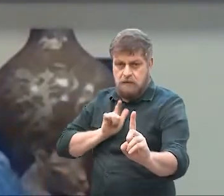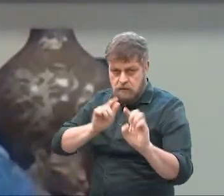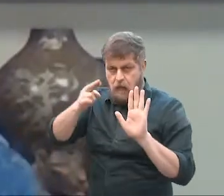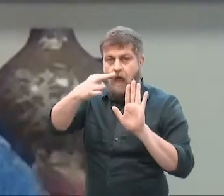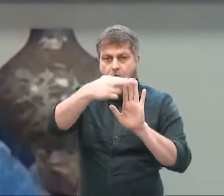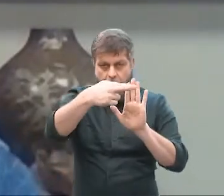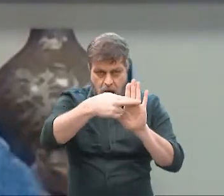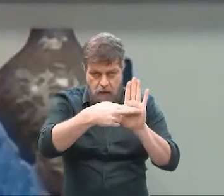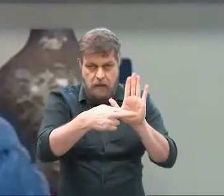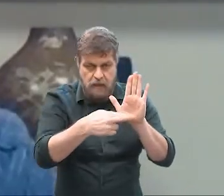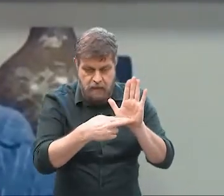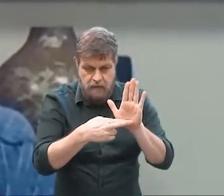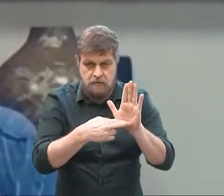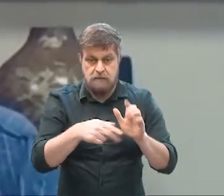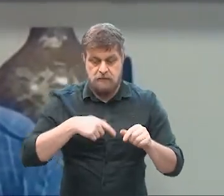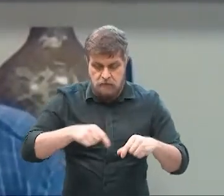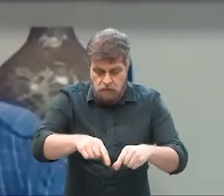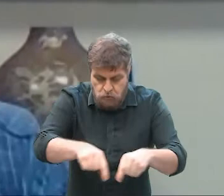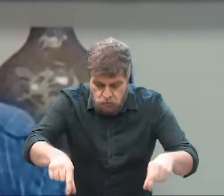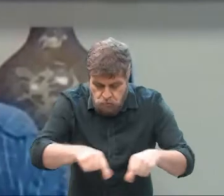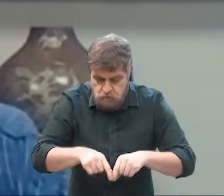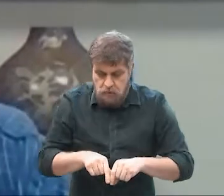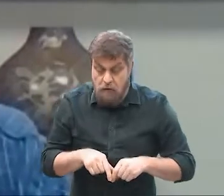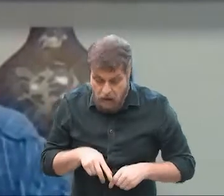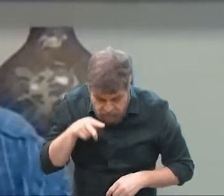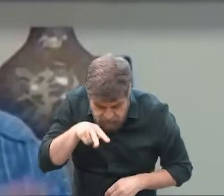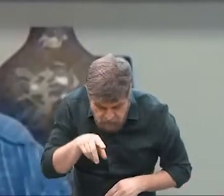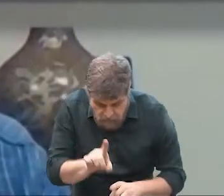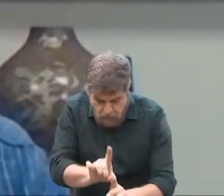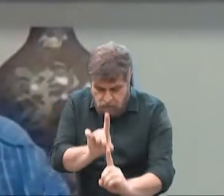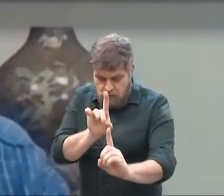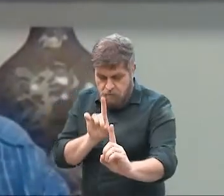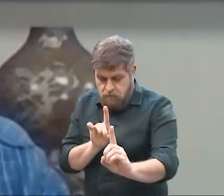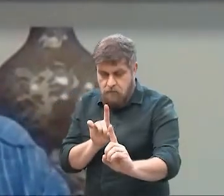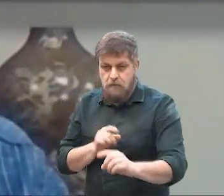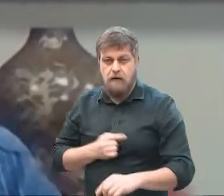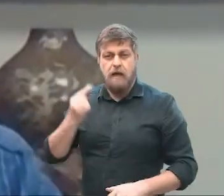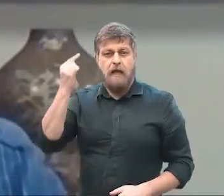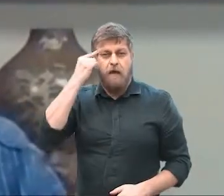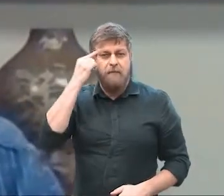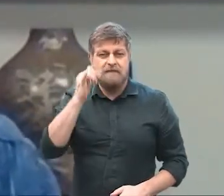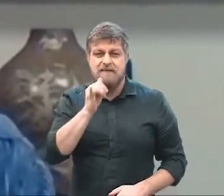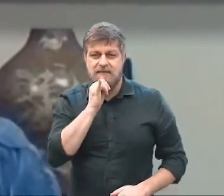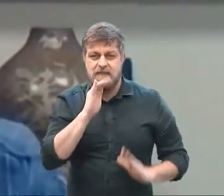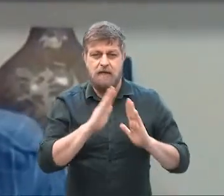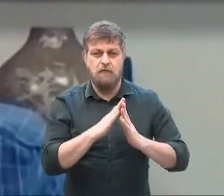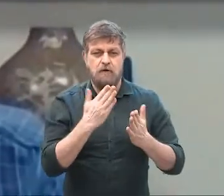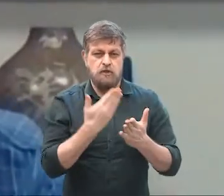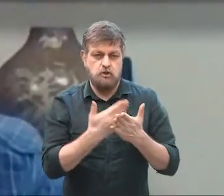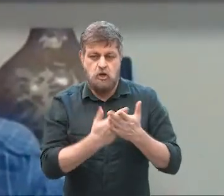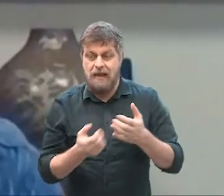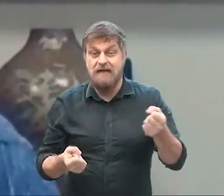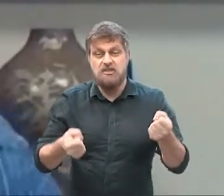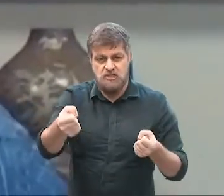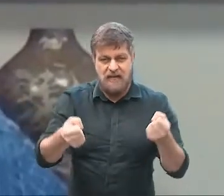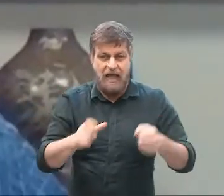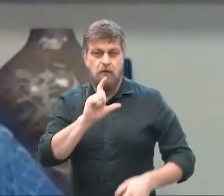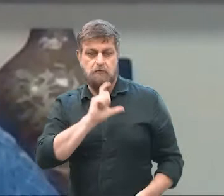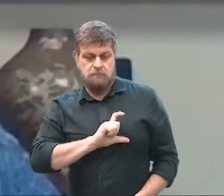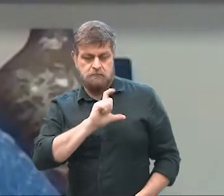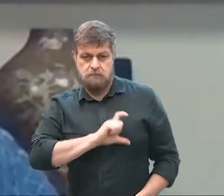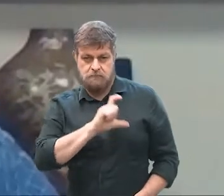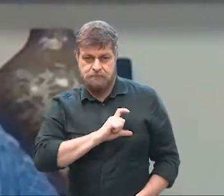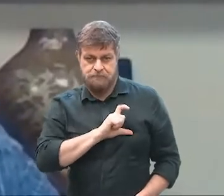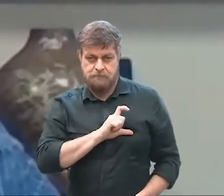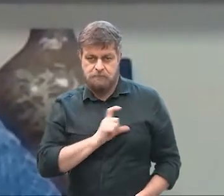tão falado e esperado. O que eu penso eu? Alguns segmentos, como escola, autoescola, por exemplo, tem que